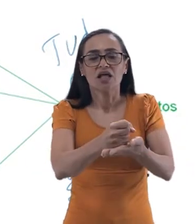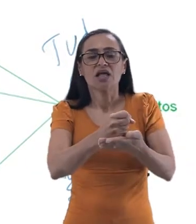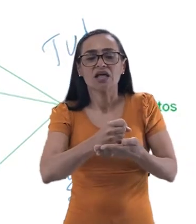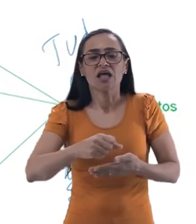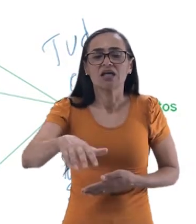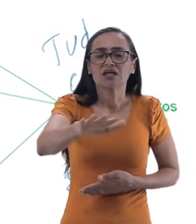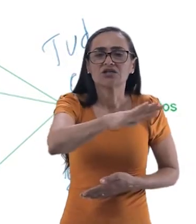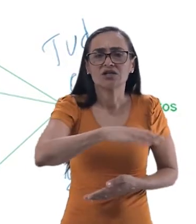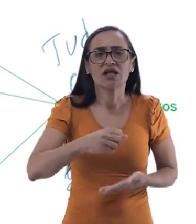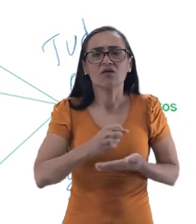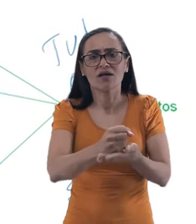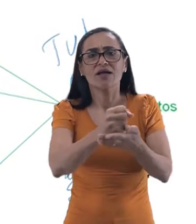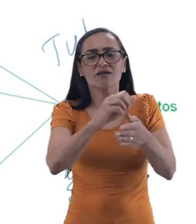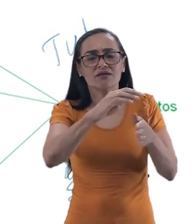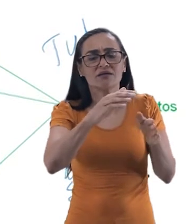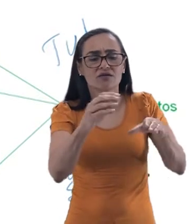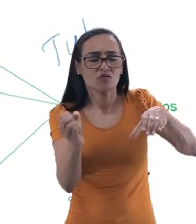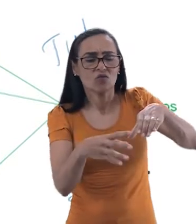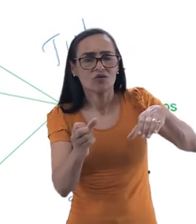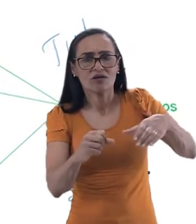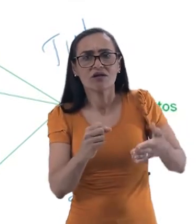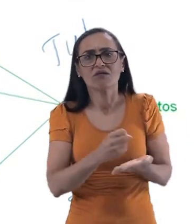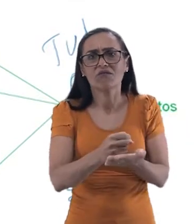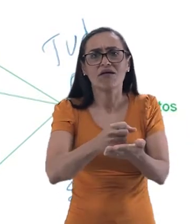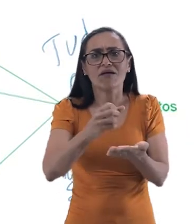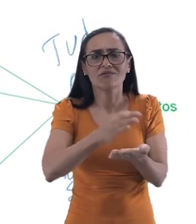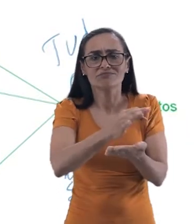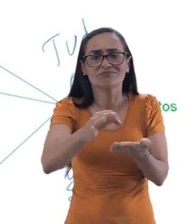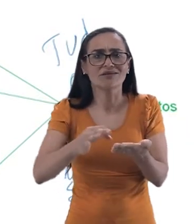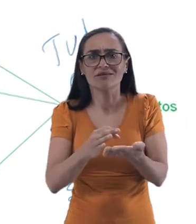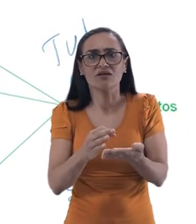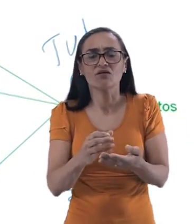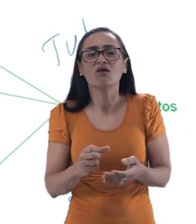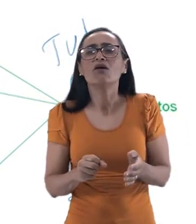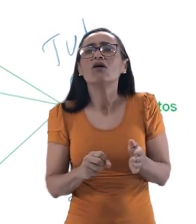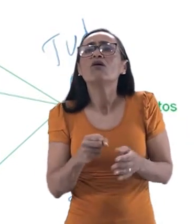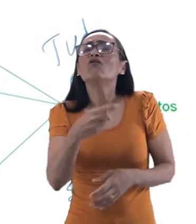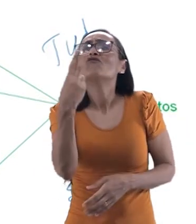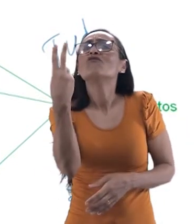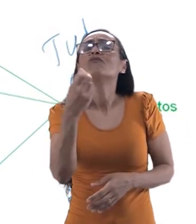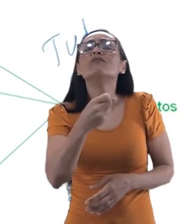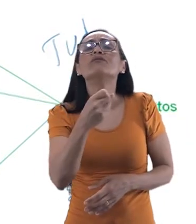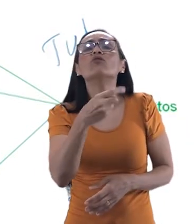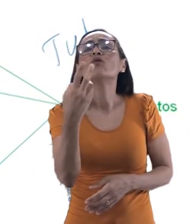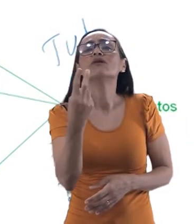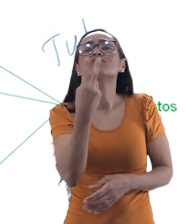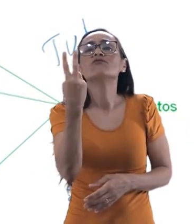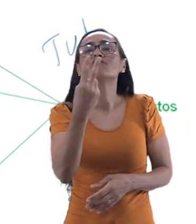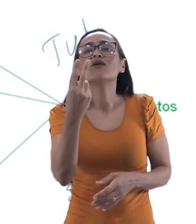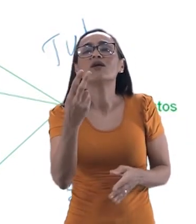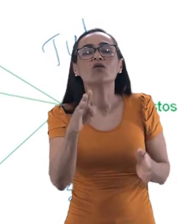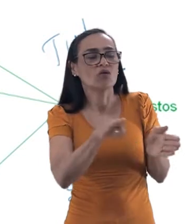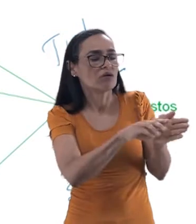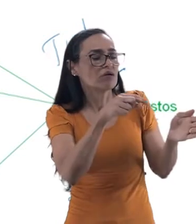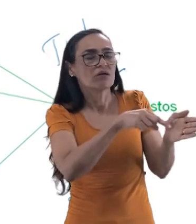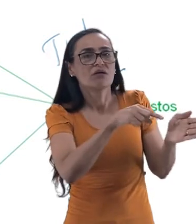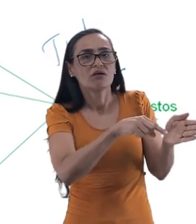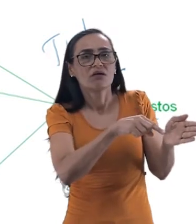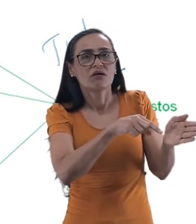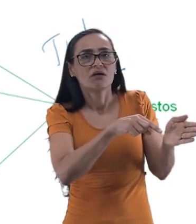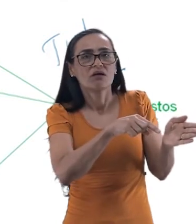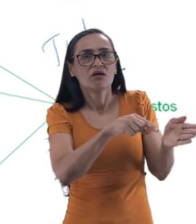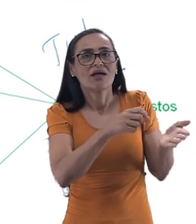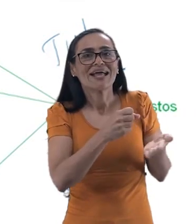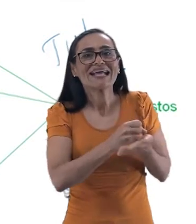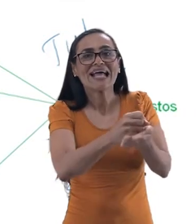natureza, containerizada, carga geral ou granel. Qual é o custo do berço 120 para a